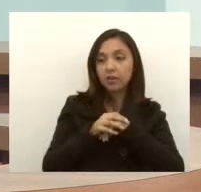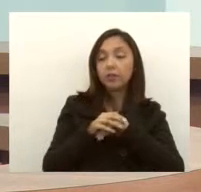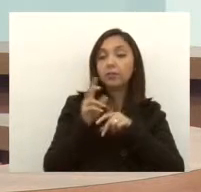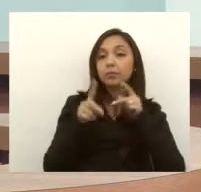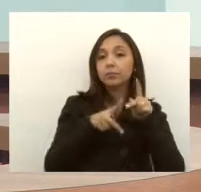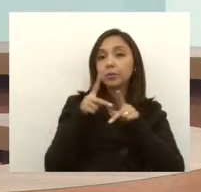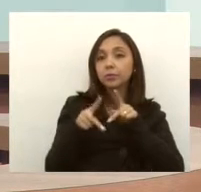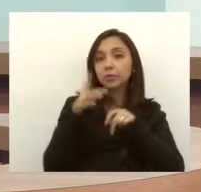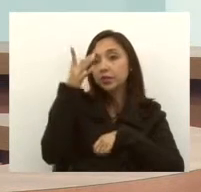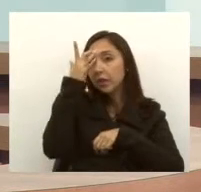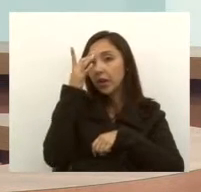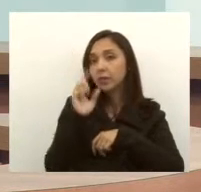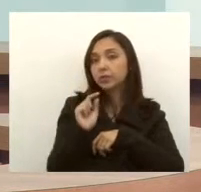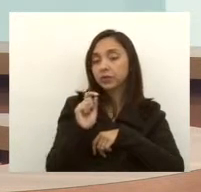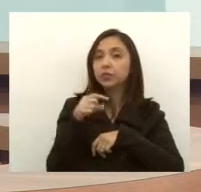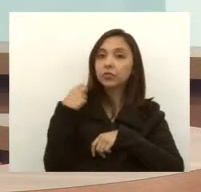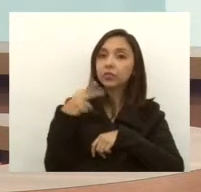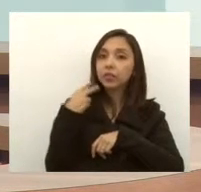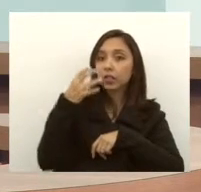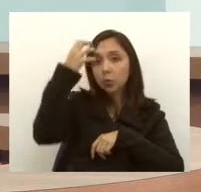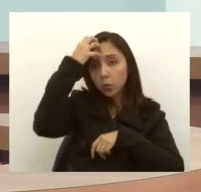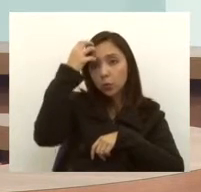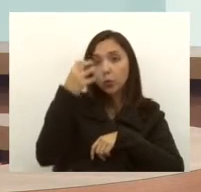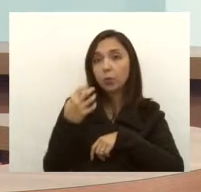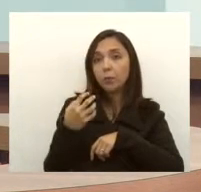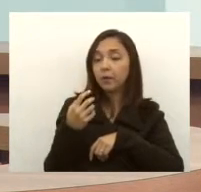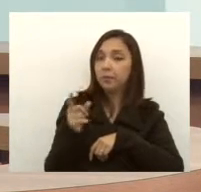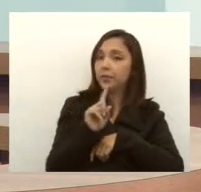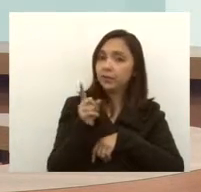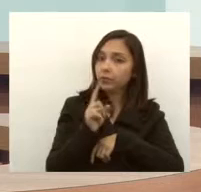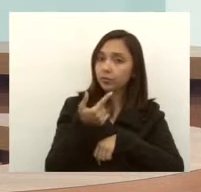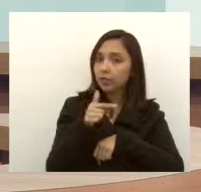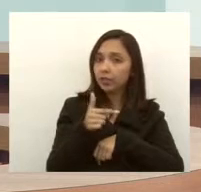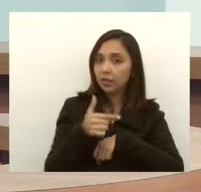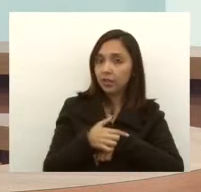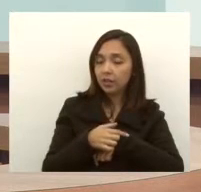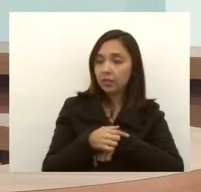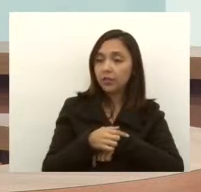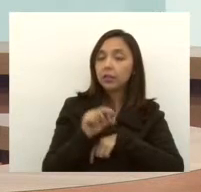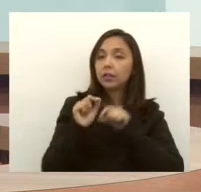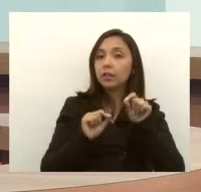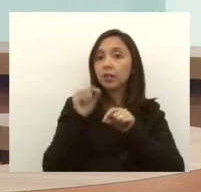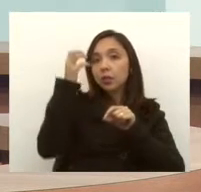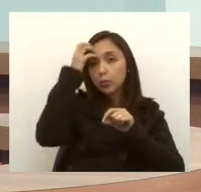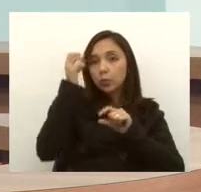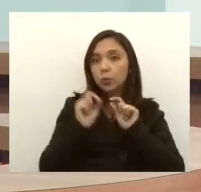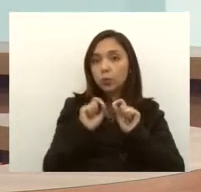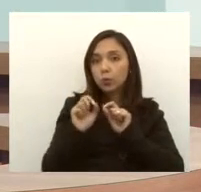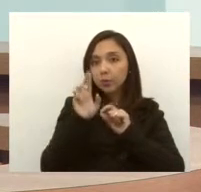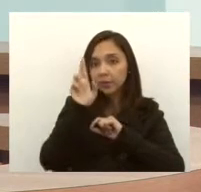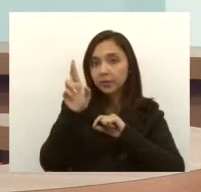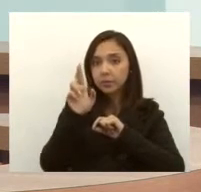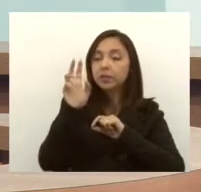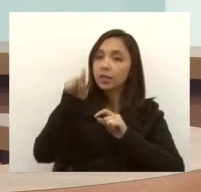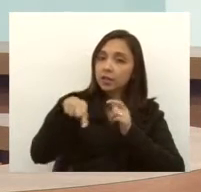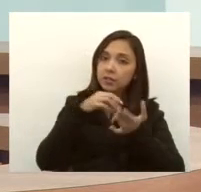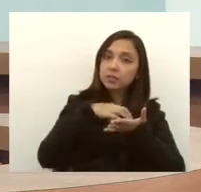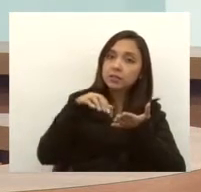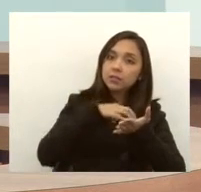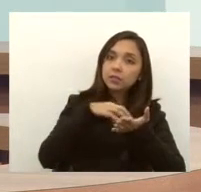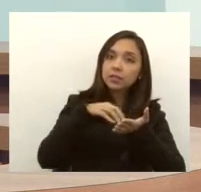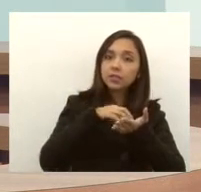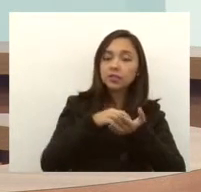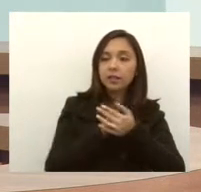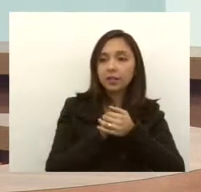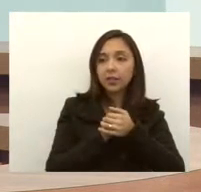população acha que os vereadores têm culpa, não tem culpa não. Quem tem culpa, né, infelizmente, são os secretários